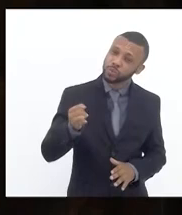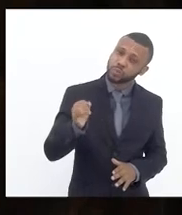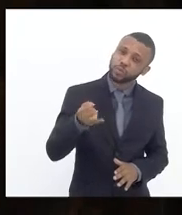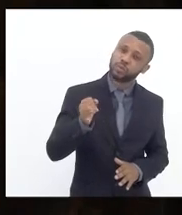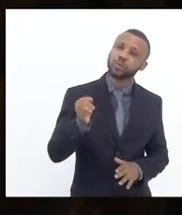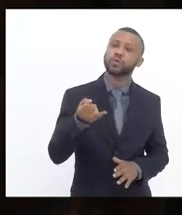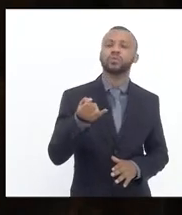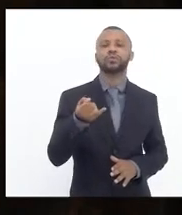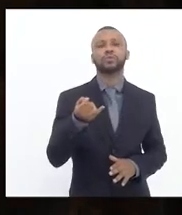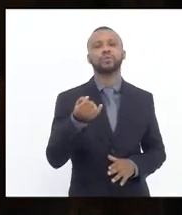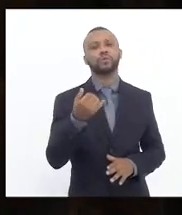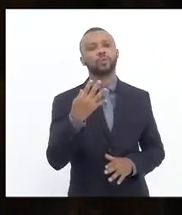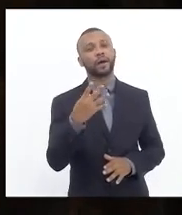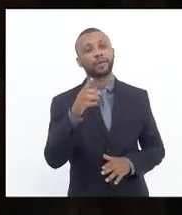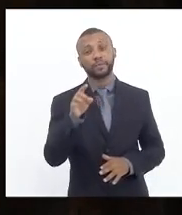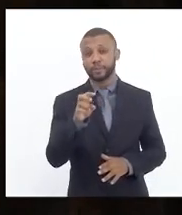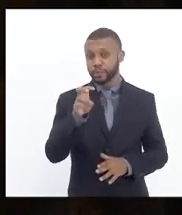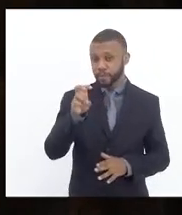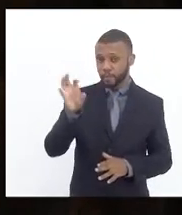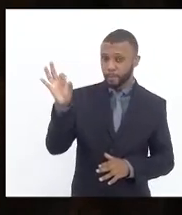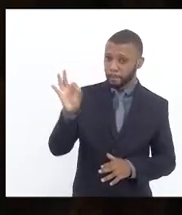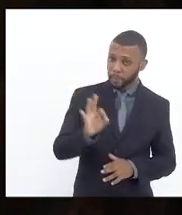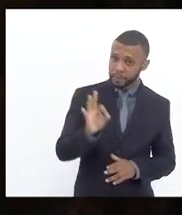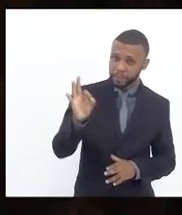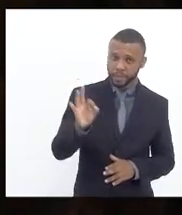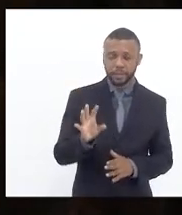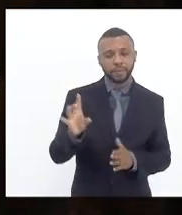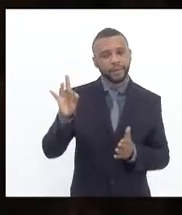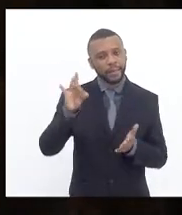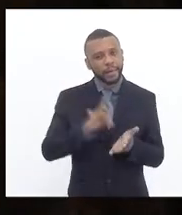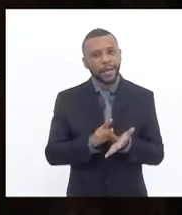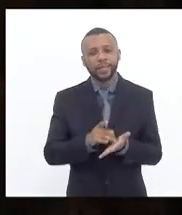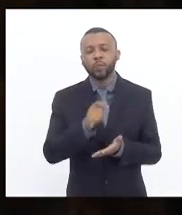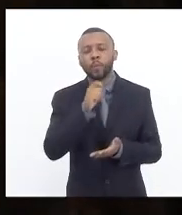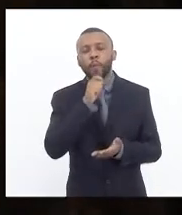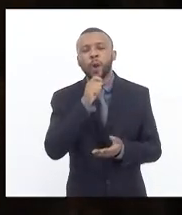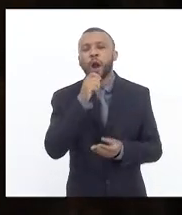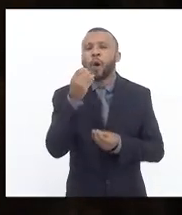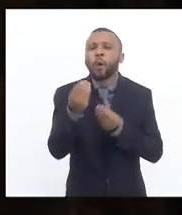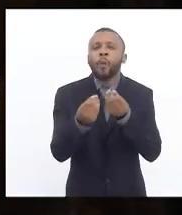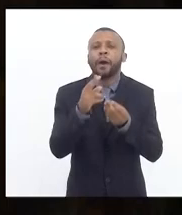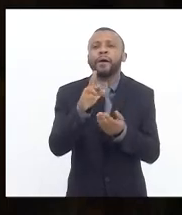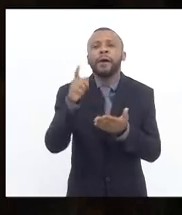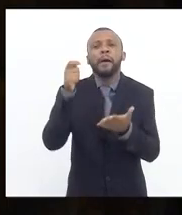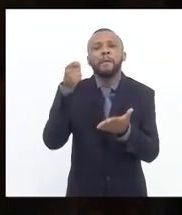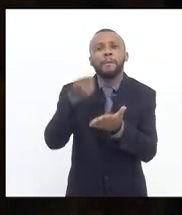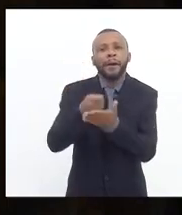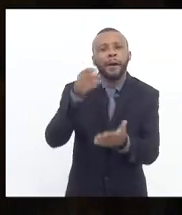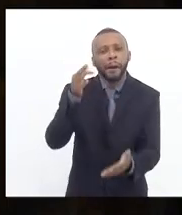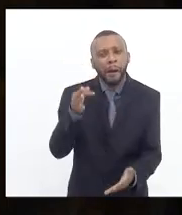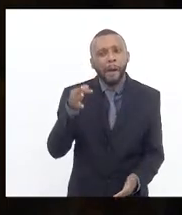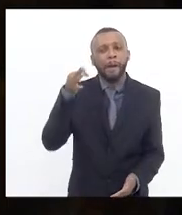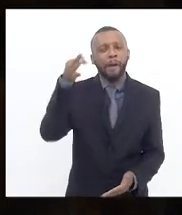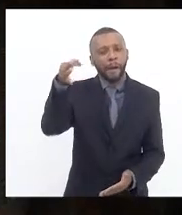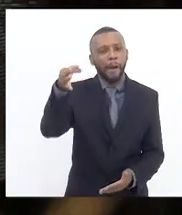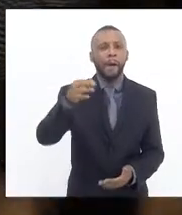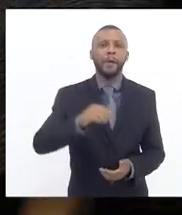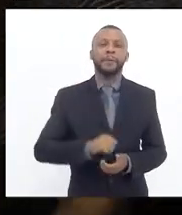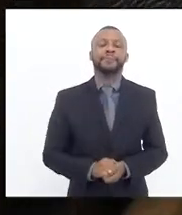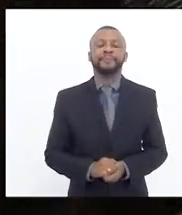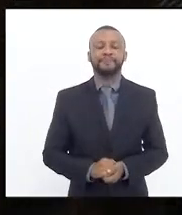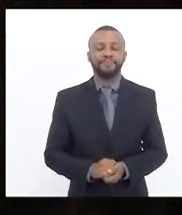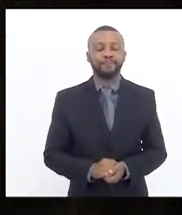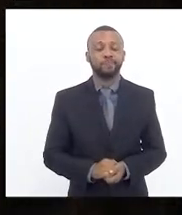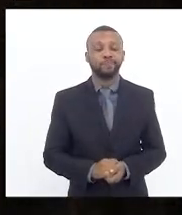e-mail de quatro porcento eu sinceramente eu não sei nem como a gente vai pagar isso algum dia e talvez se